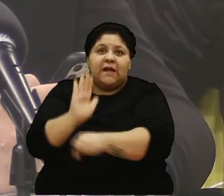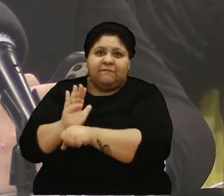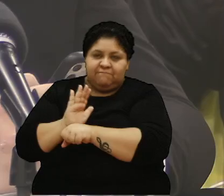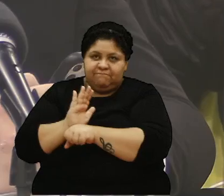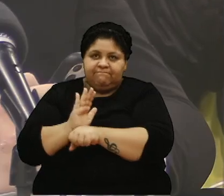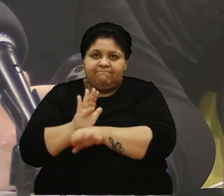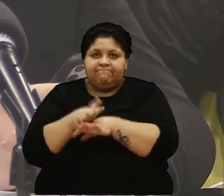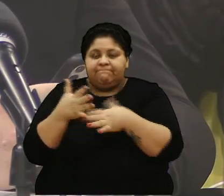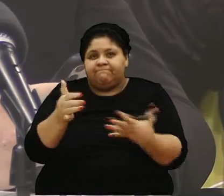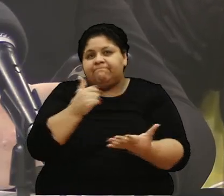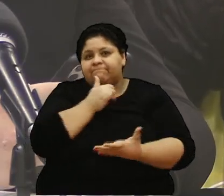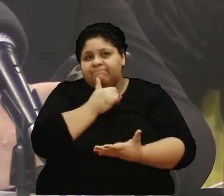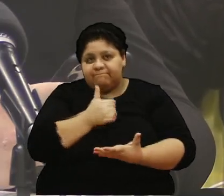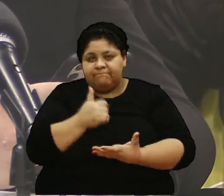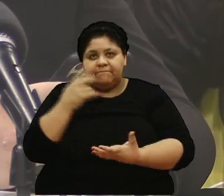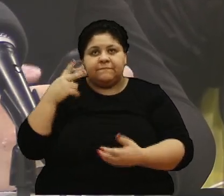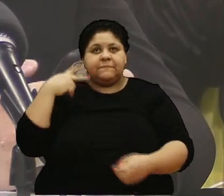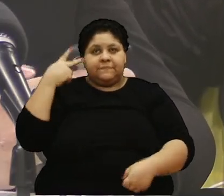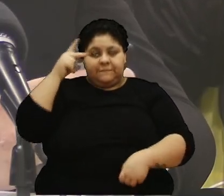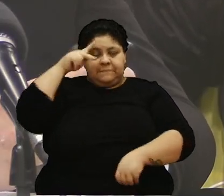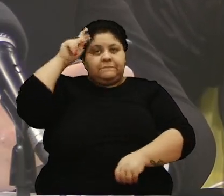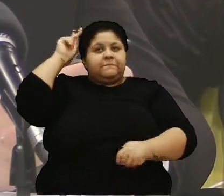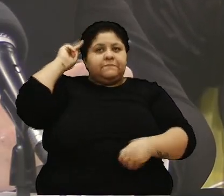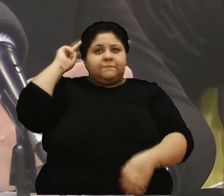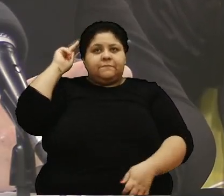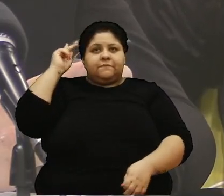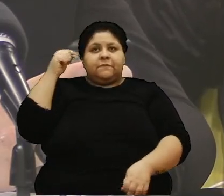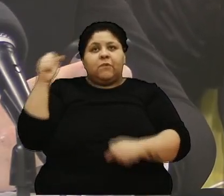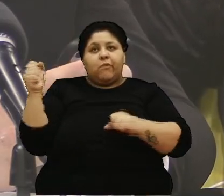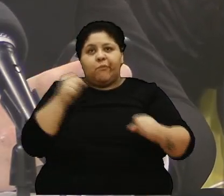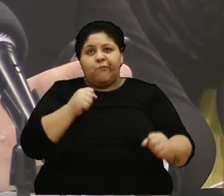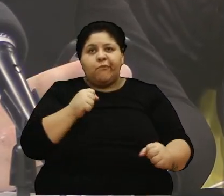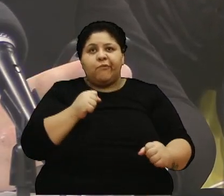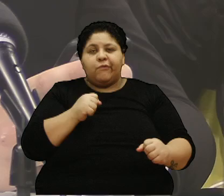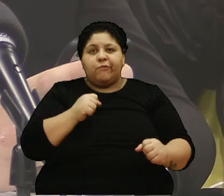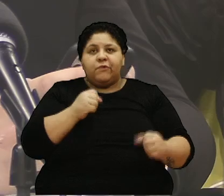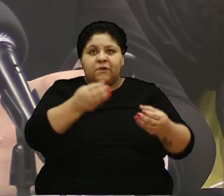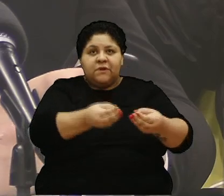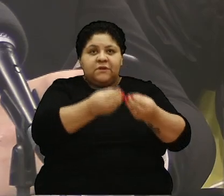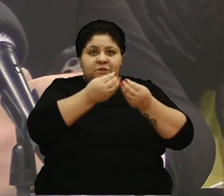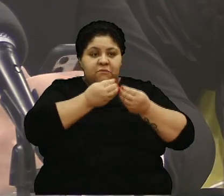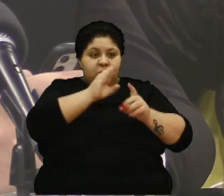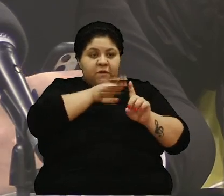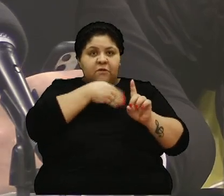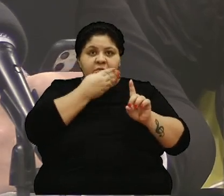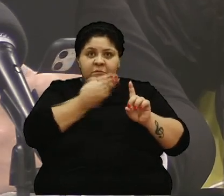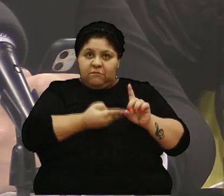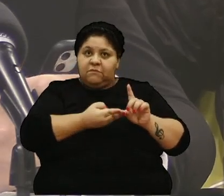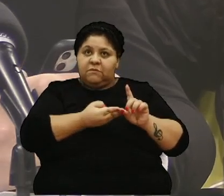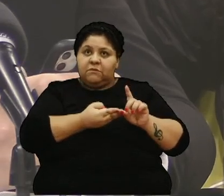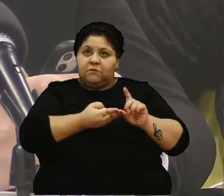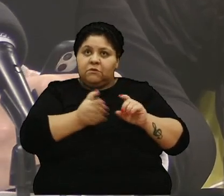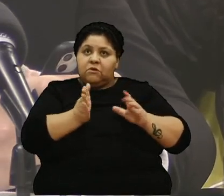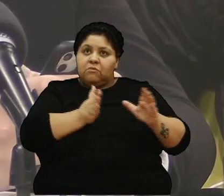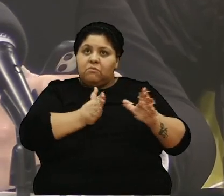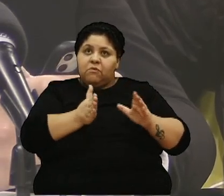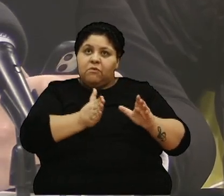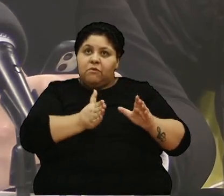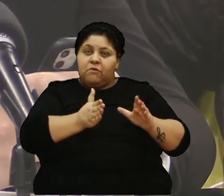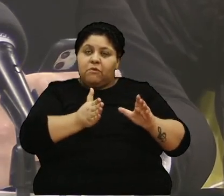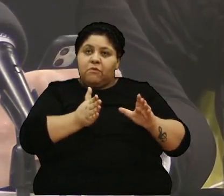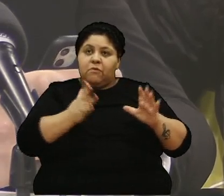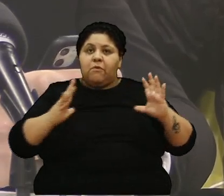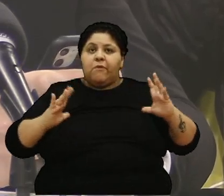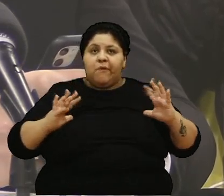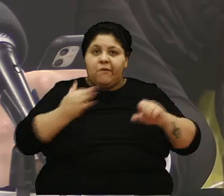E, infelizmente, vereador Iago, eu poderia receber uma condecoração por ter feito isso no meu período de férias. Mas, na